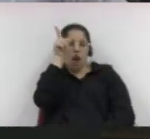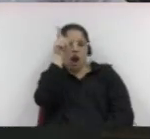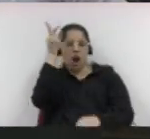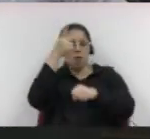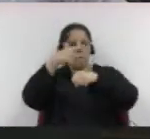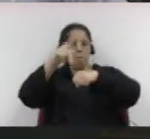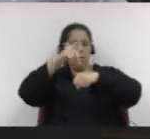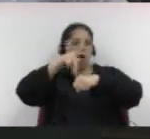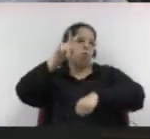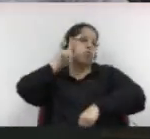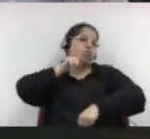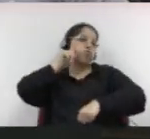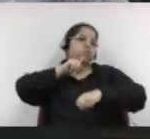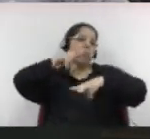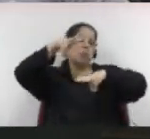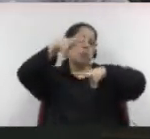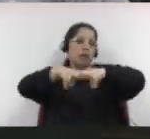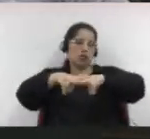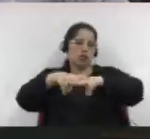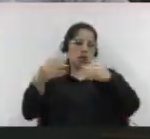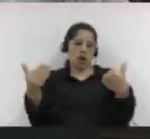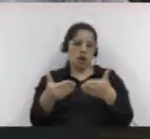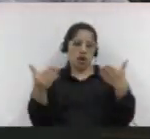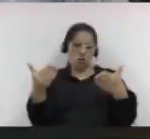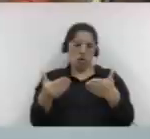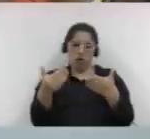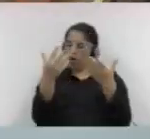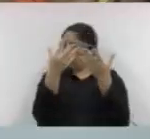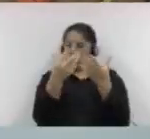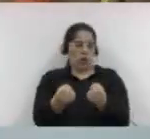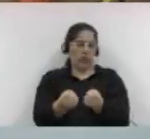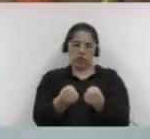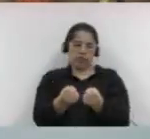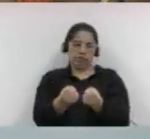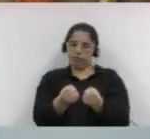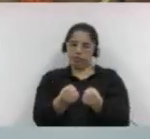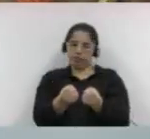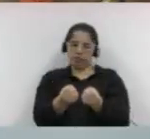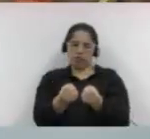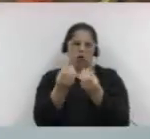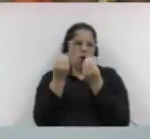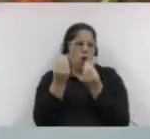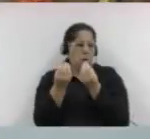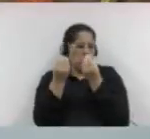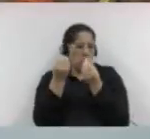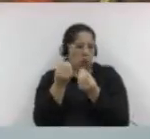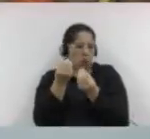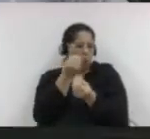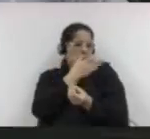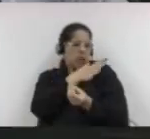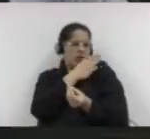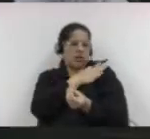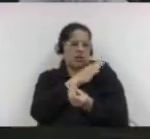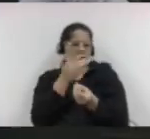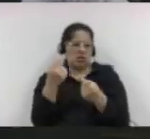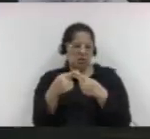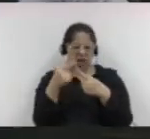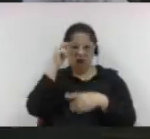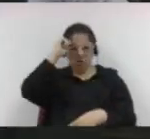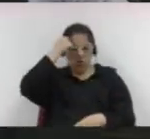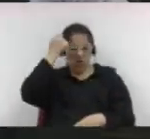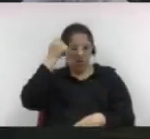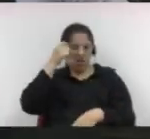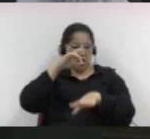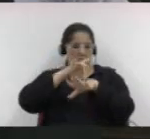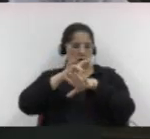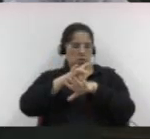teria sido preso agora, nesse momento. Eu não aceito. Não já se viu. Porque eu sou negro, porque eu